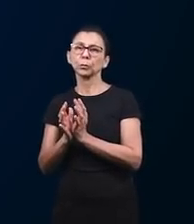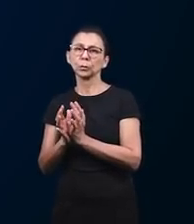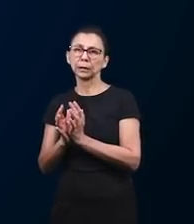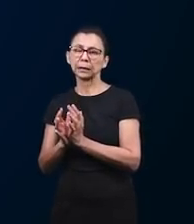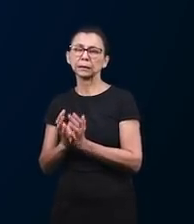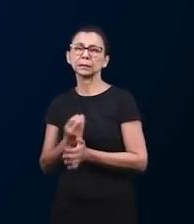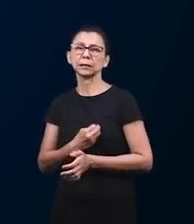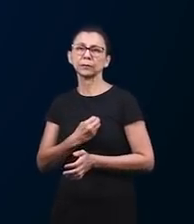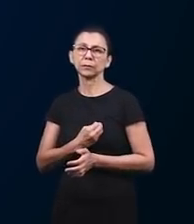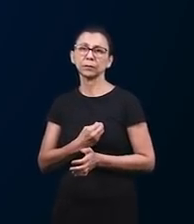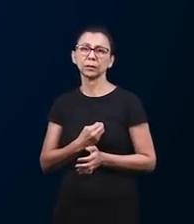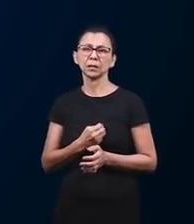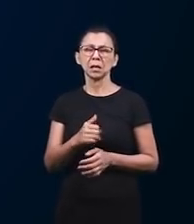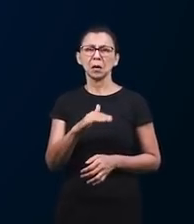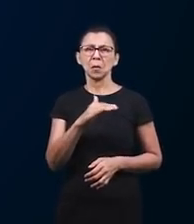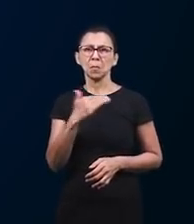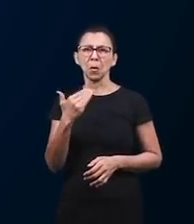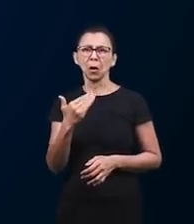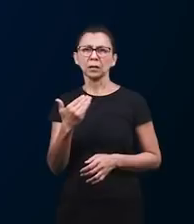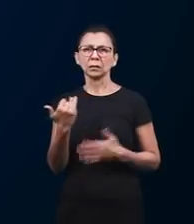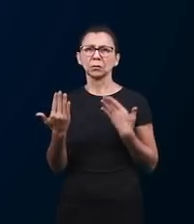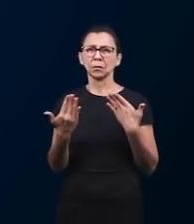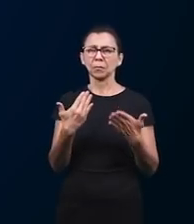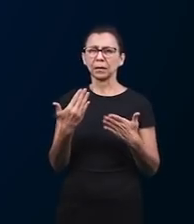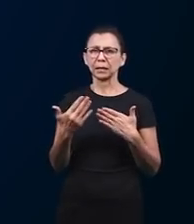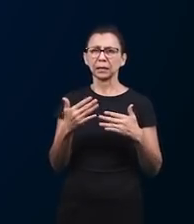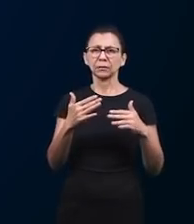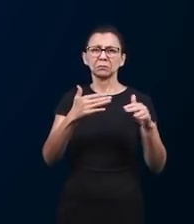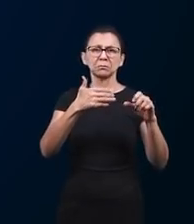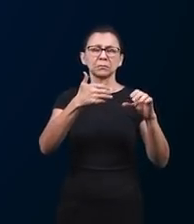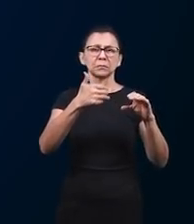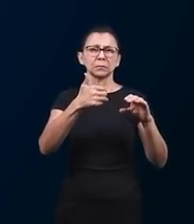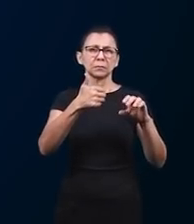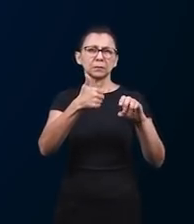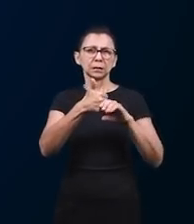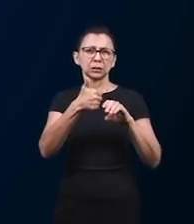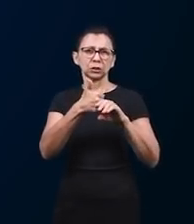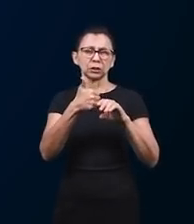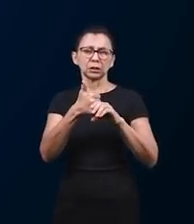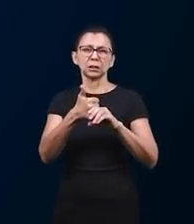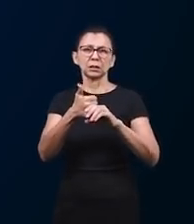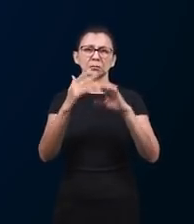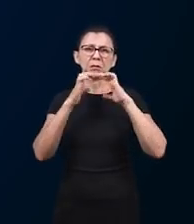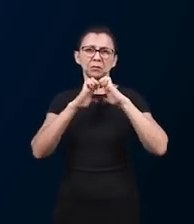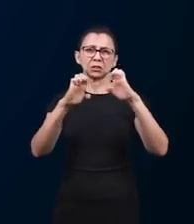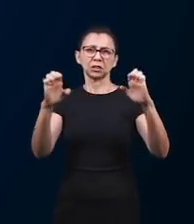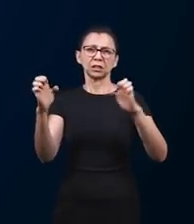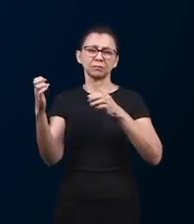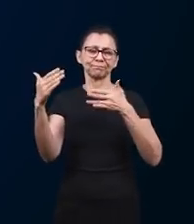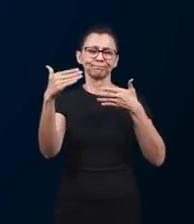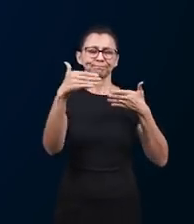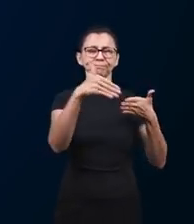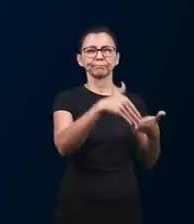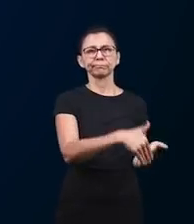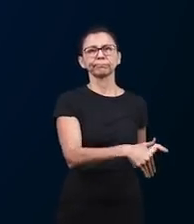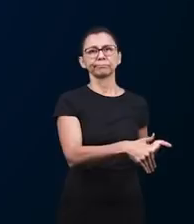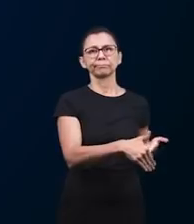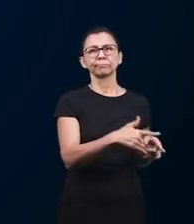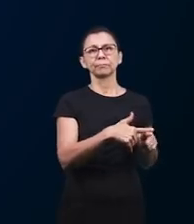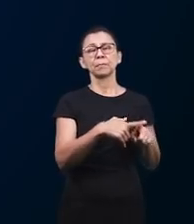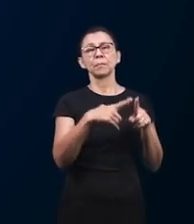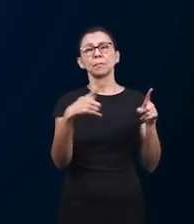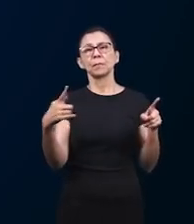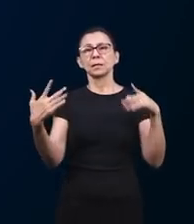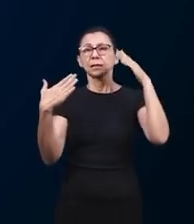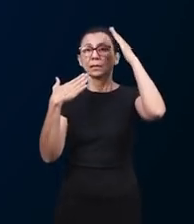morto, a religião ela estava morta. No meio daquela instituição, o cristianismo tinha se acabado. Mas, graças a Deus, Cristo